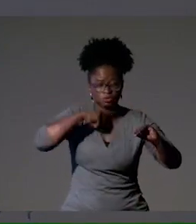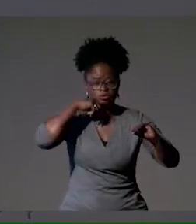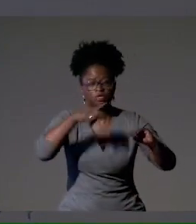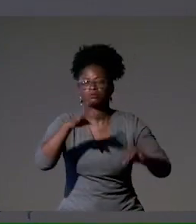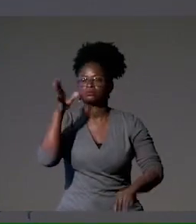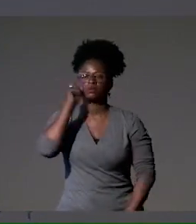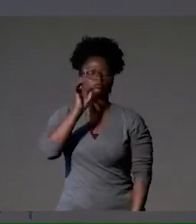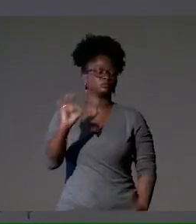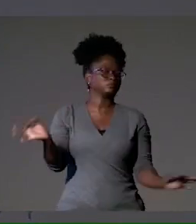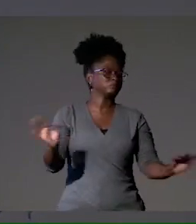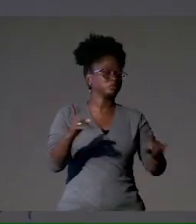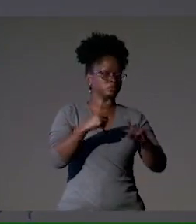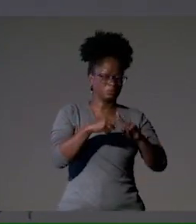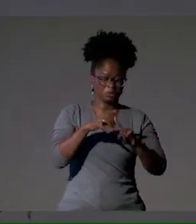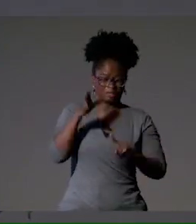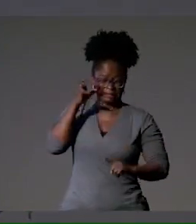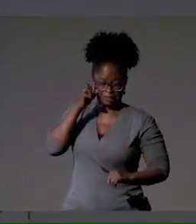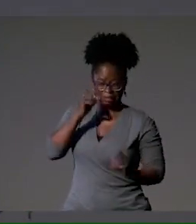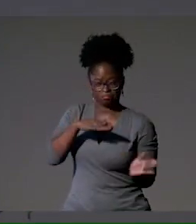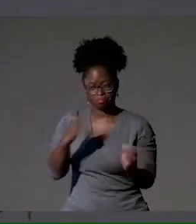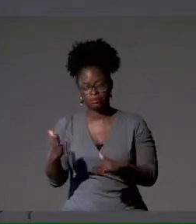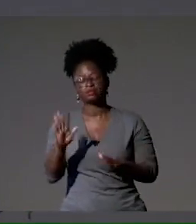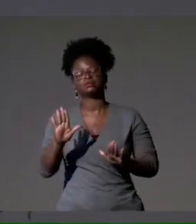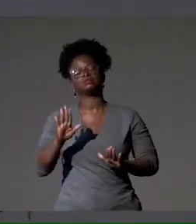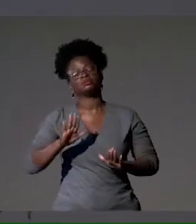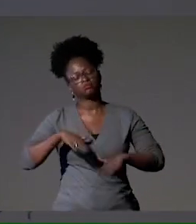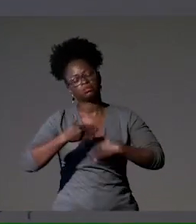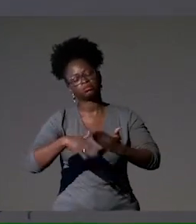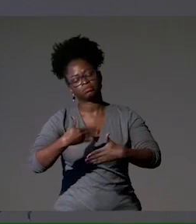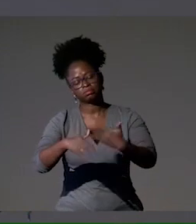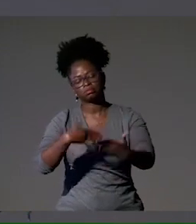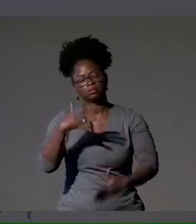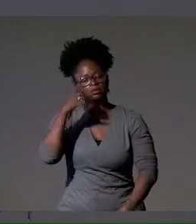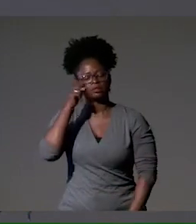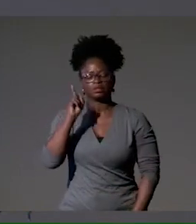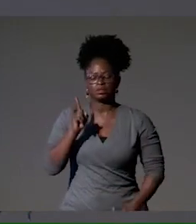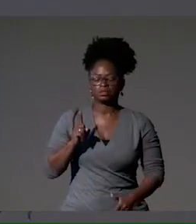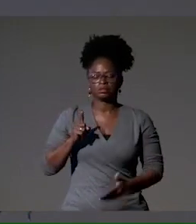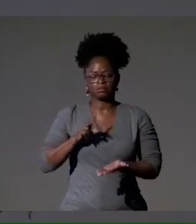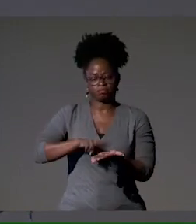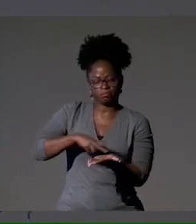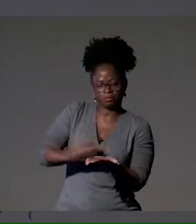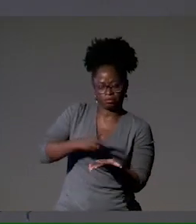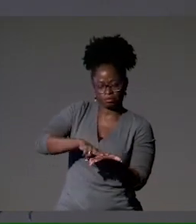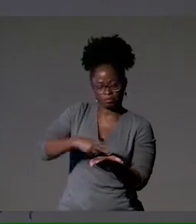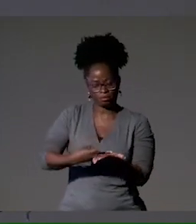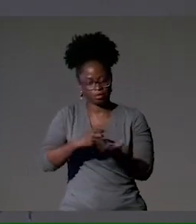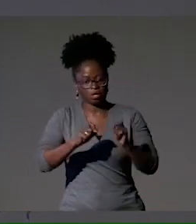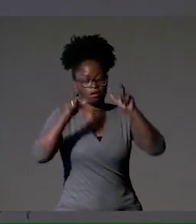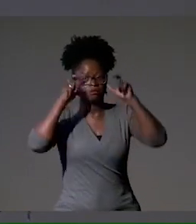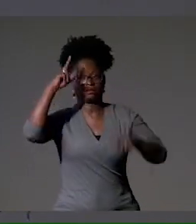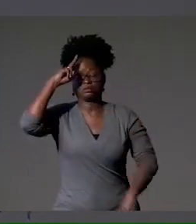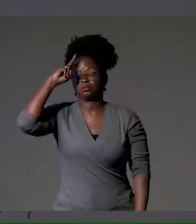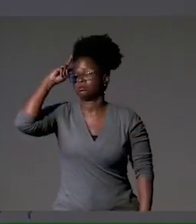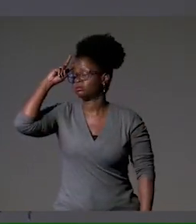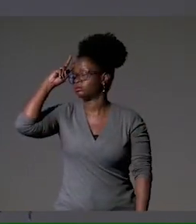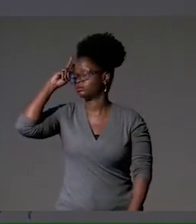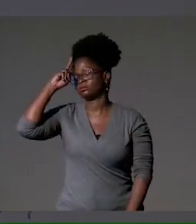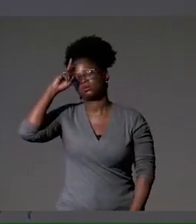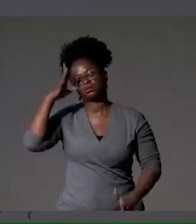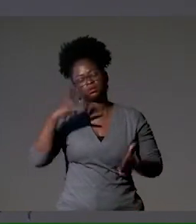tarde no sábado e no domingo, aí você vai dormir, não consegue, mexe na cama, fica, acorda na segunda-feira